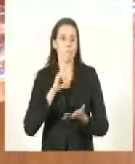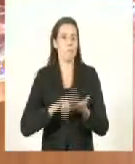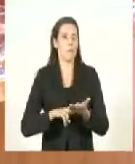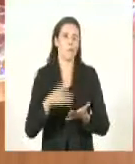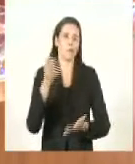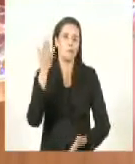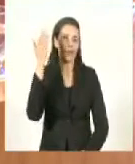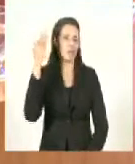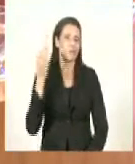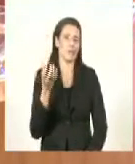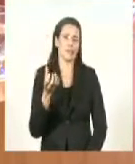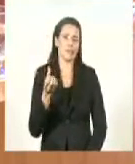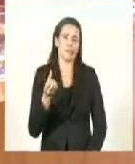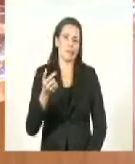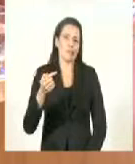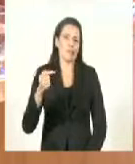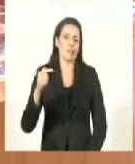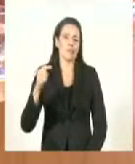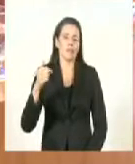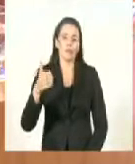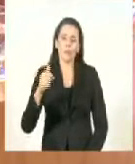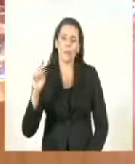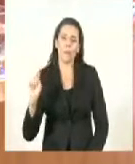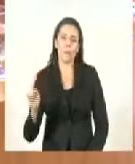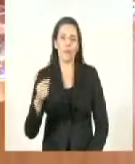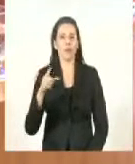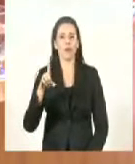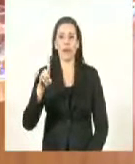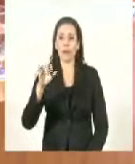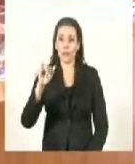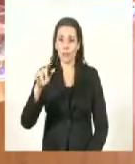de 671 mil da Diplomata,